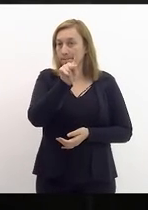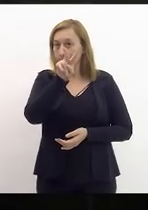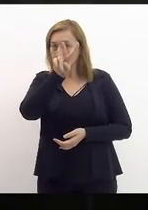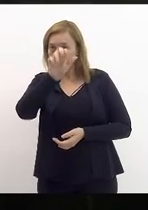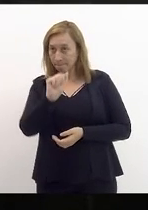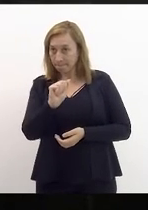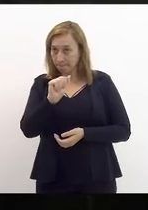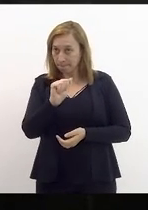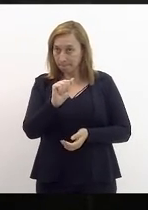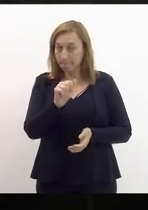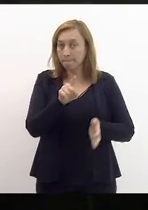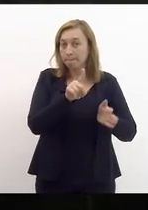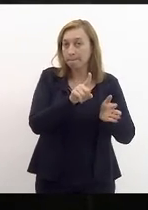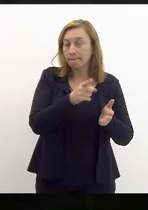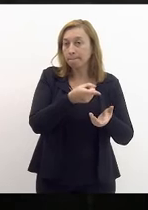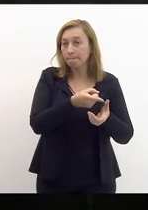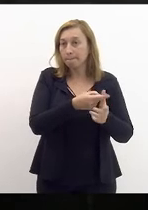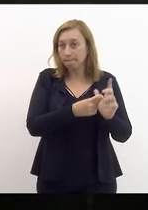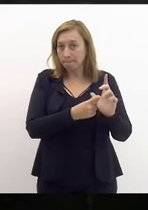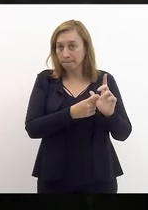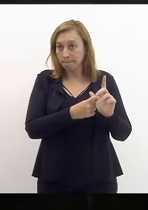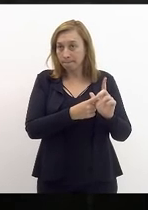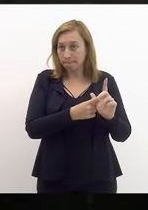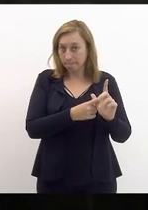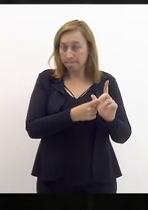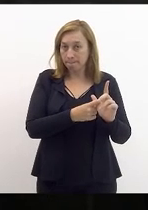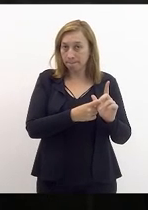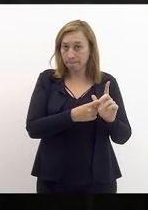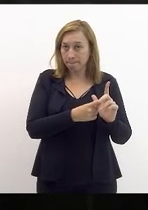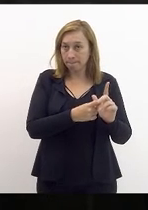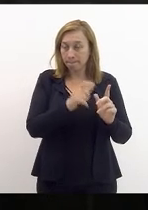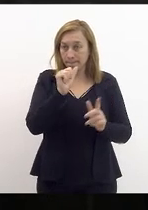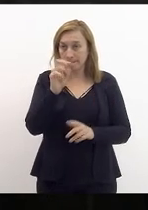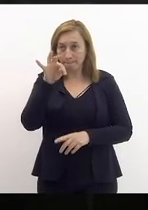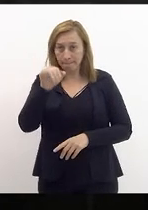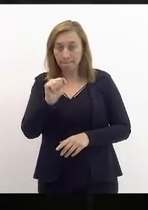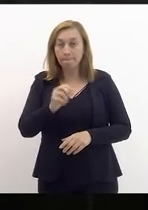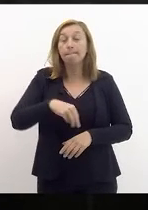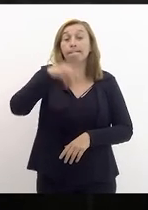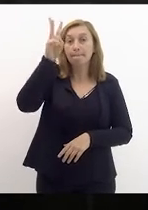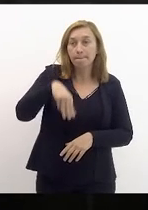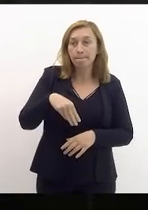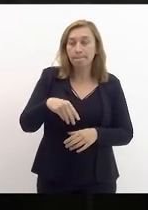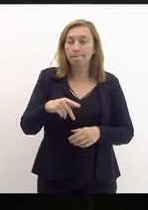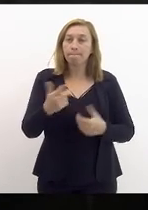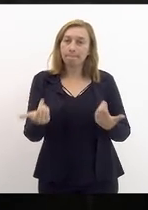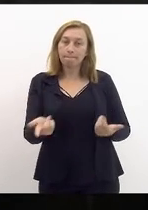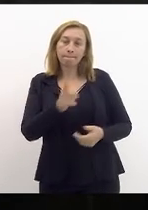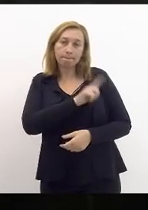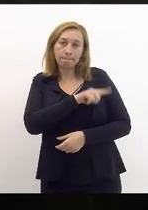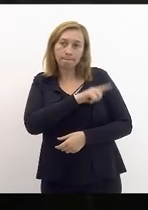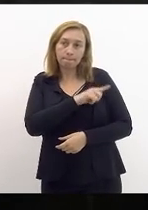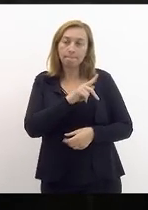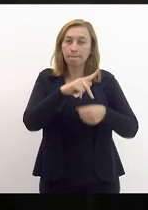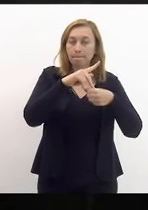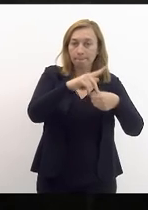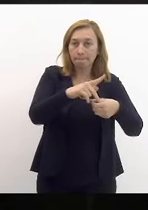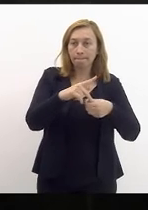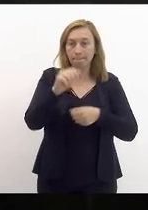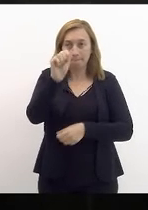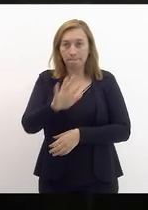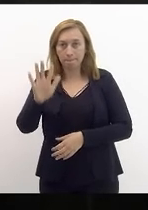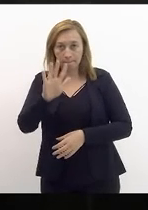inscrito índios das ativas que quem faz a gestão é Secretaria de Procuradoria Geral do Estado